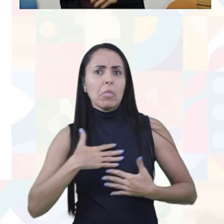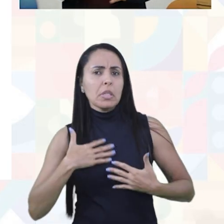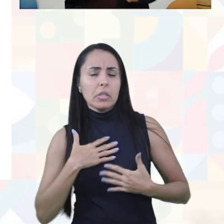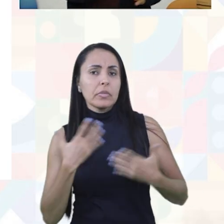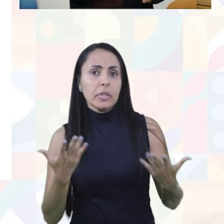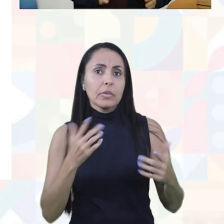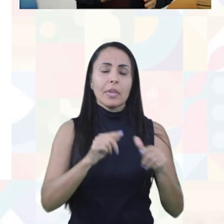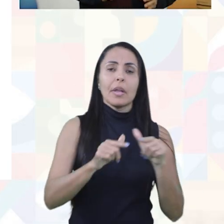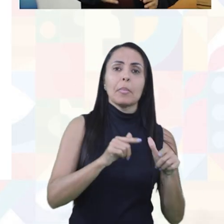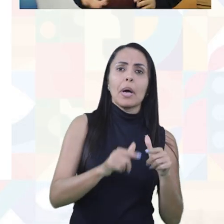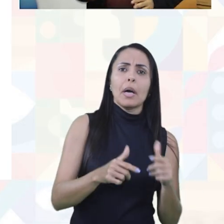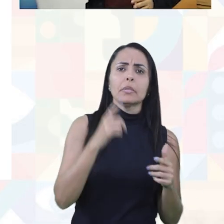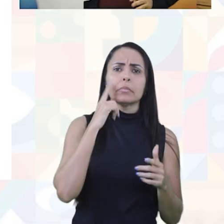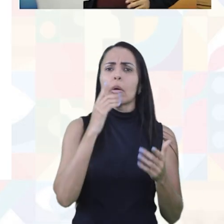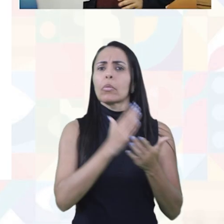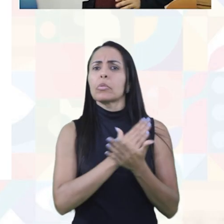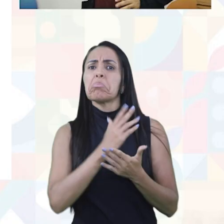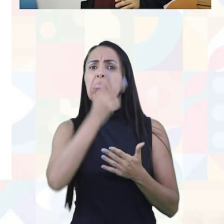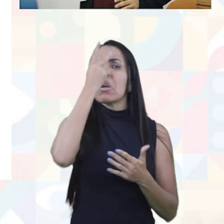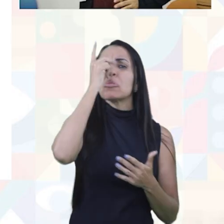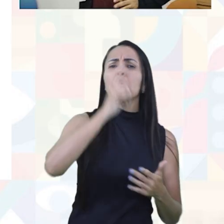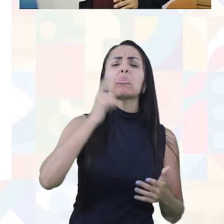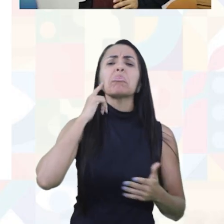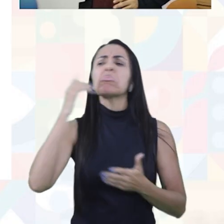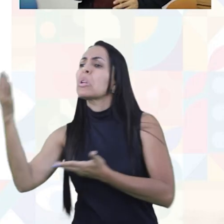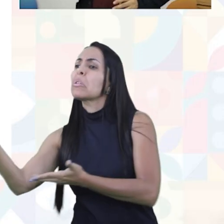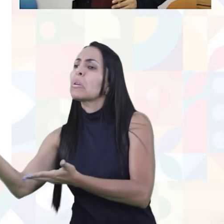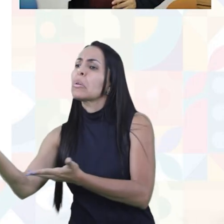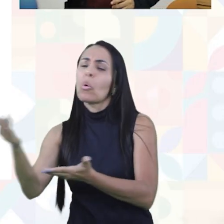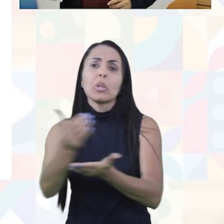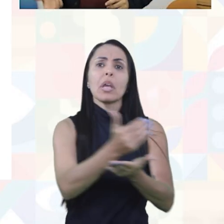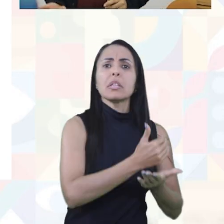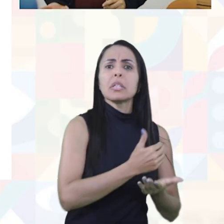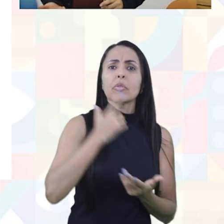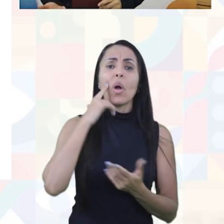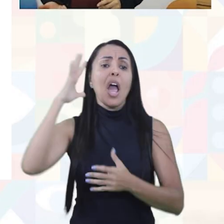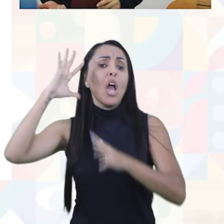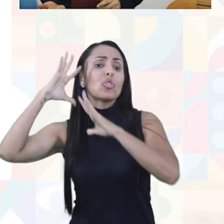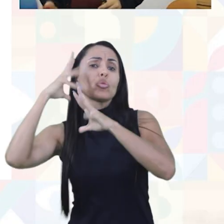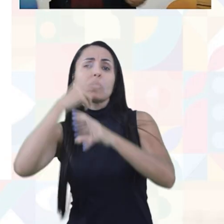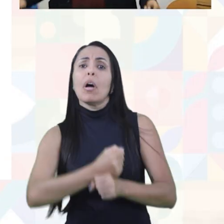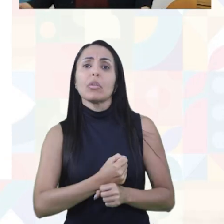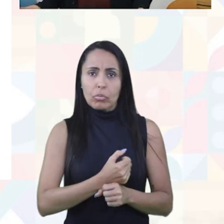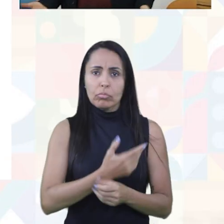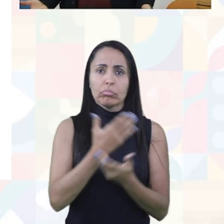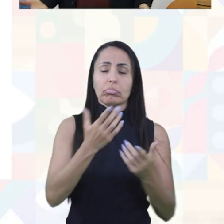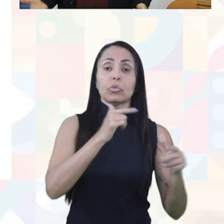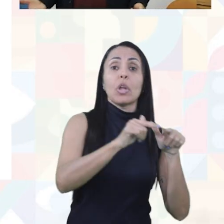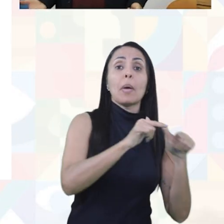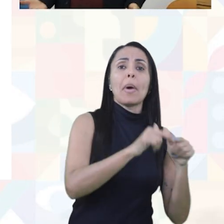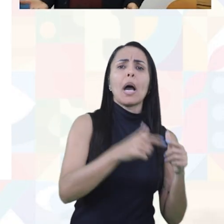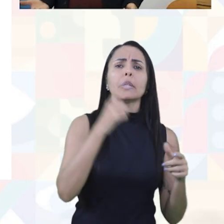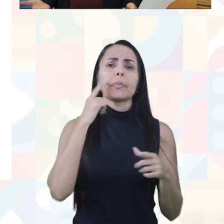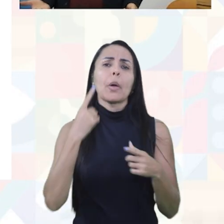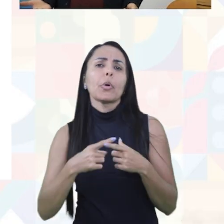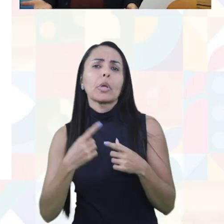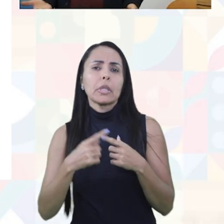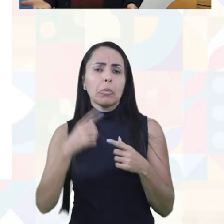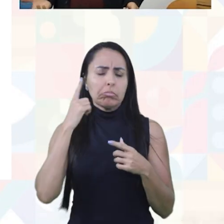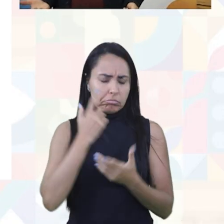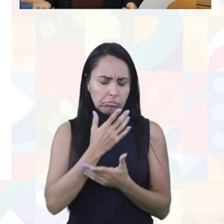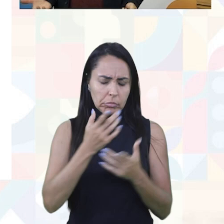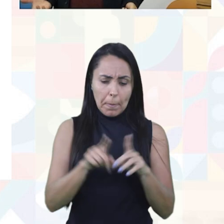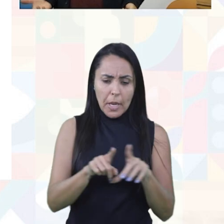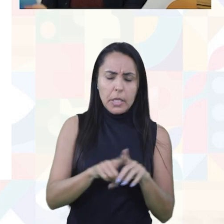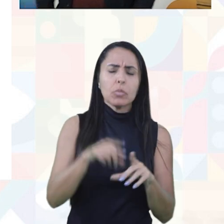trabalho? Por que é que tem tanta gente que não consegue colher esse fruto, esse resultado do trabalho? E por que é que tem tanto acidente